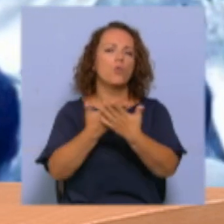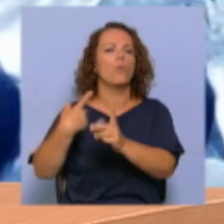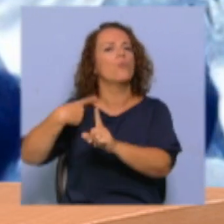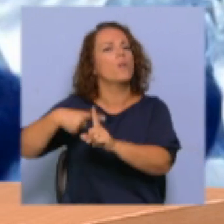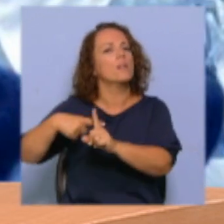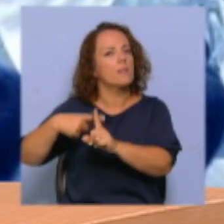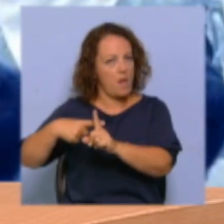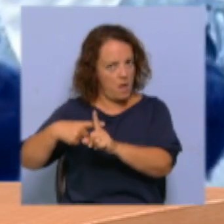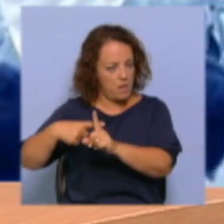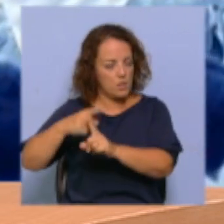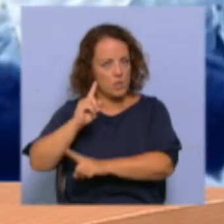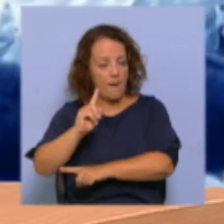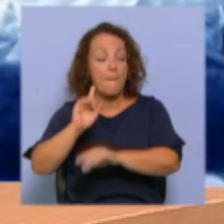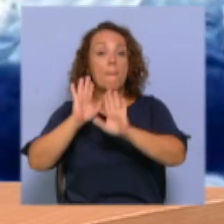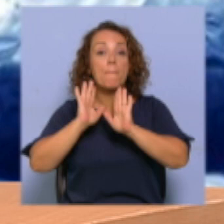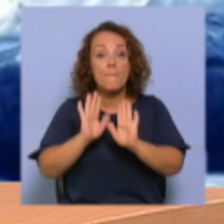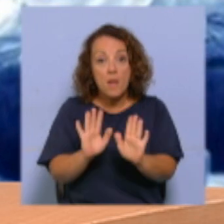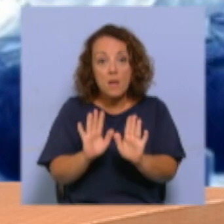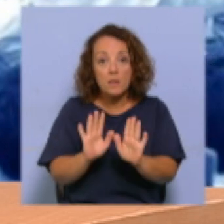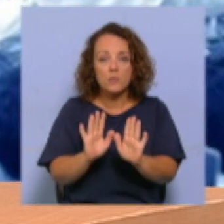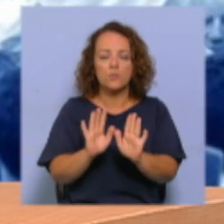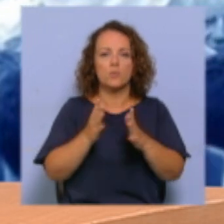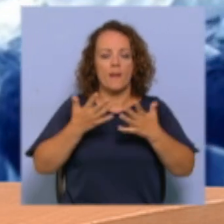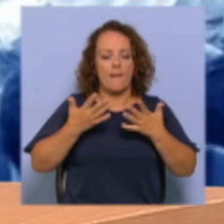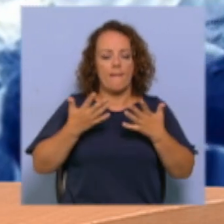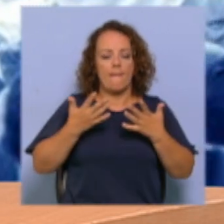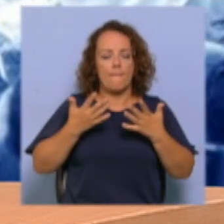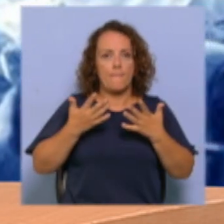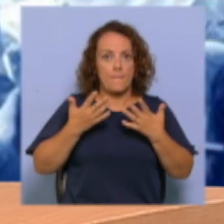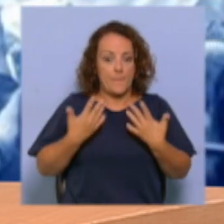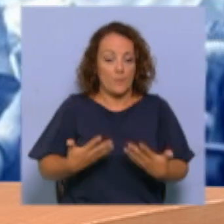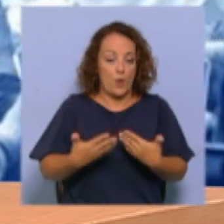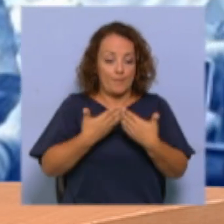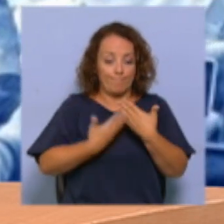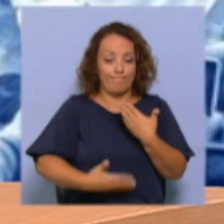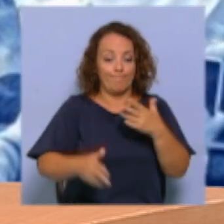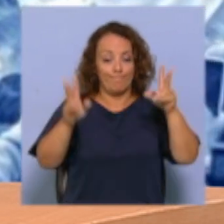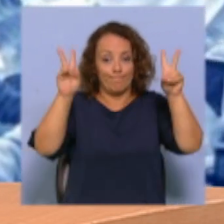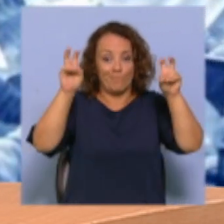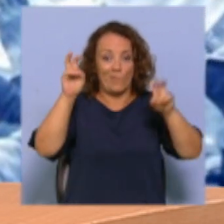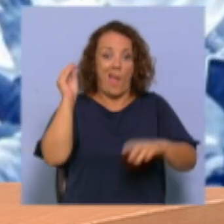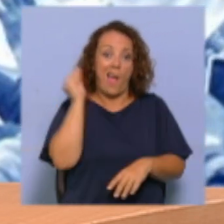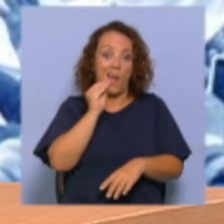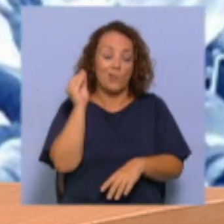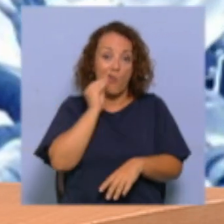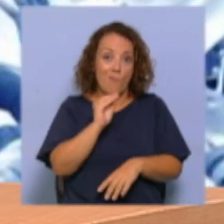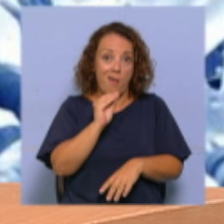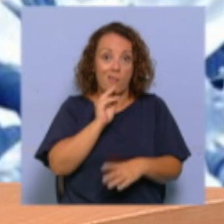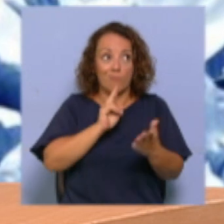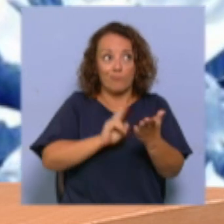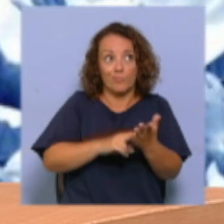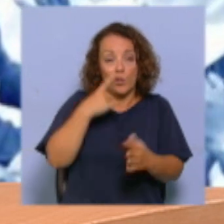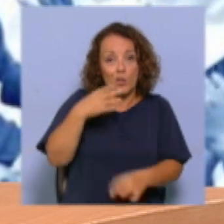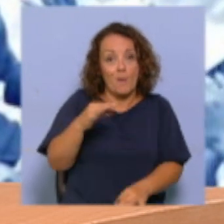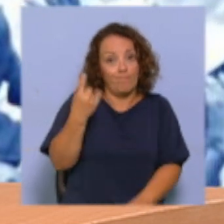pena agora fazer neste novo anormal, porque é de facto uma anormalidade,